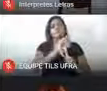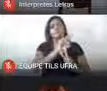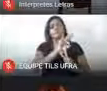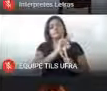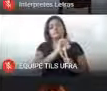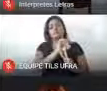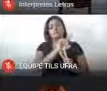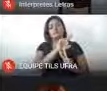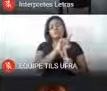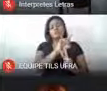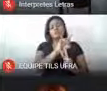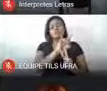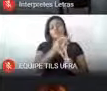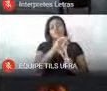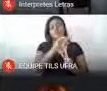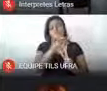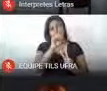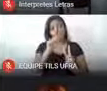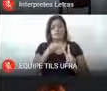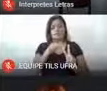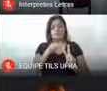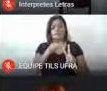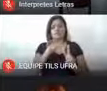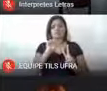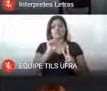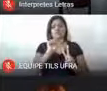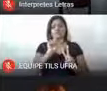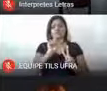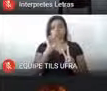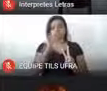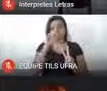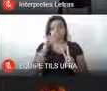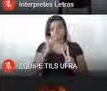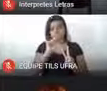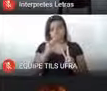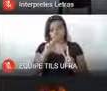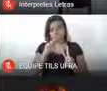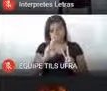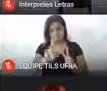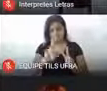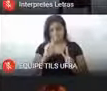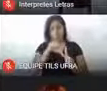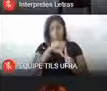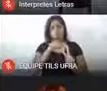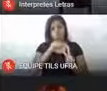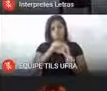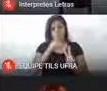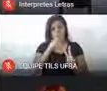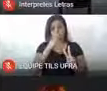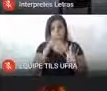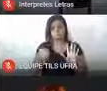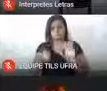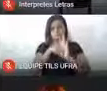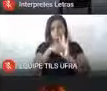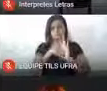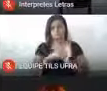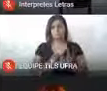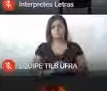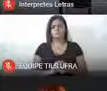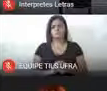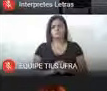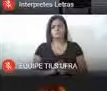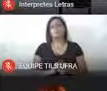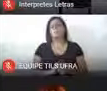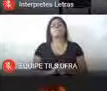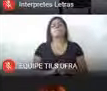da região Silêncio, da área quilombola Silêncio, ou uma área com esse